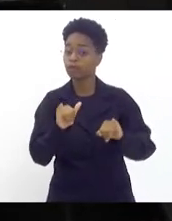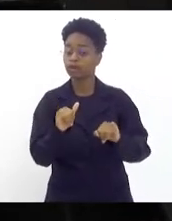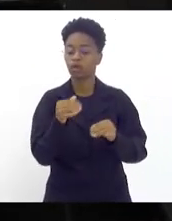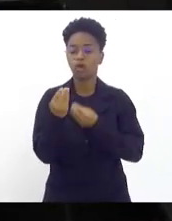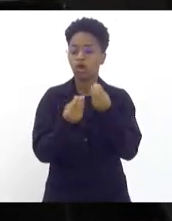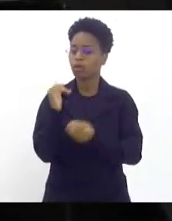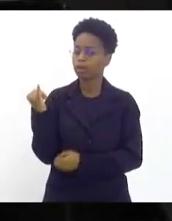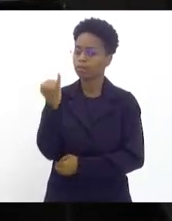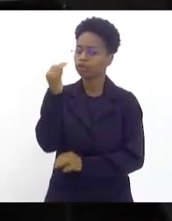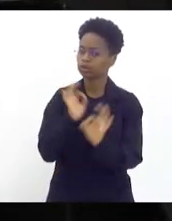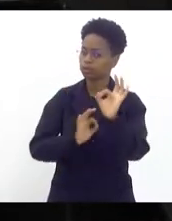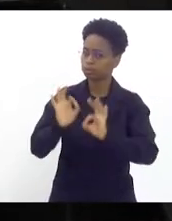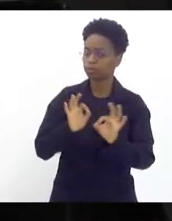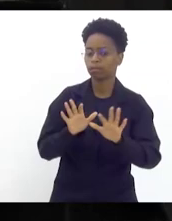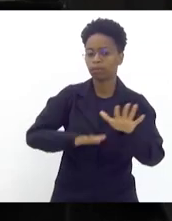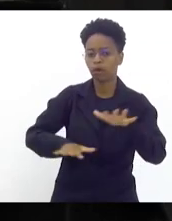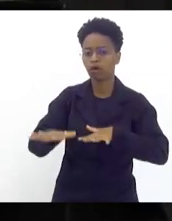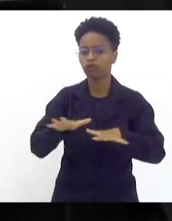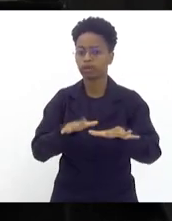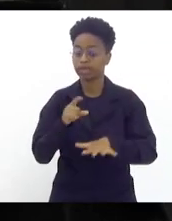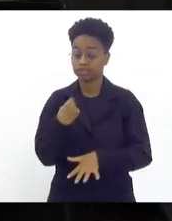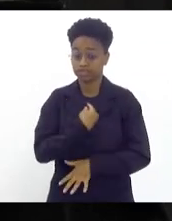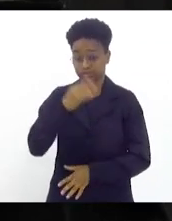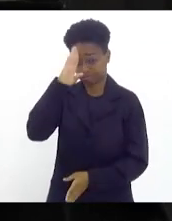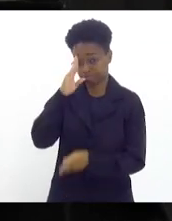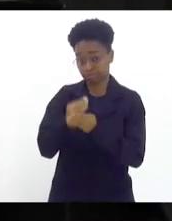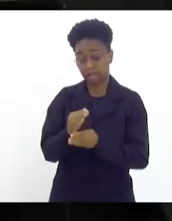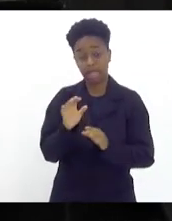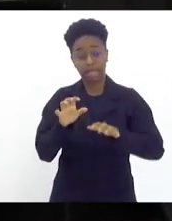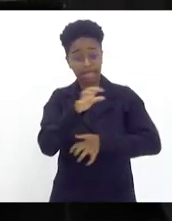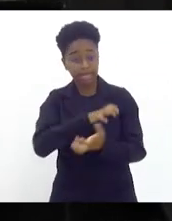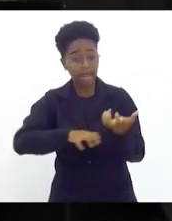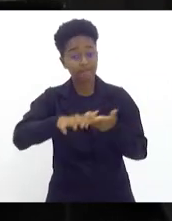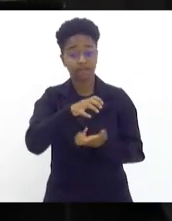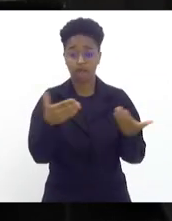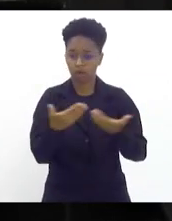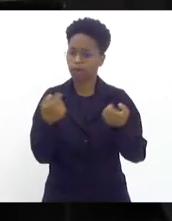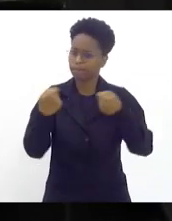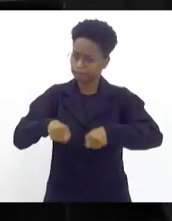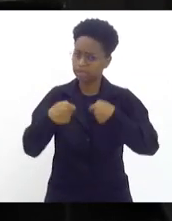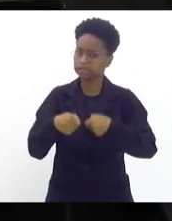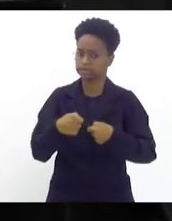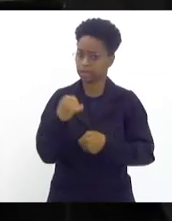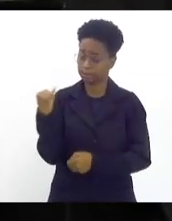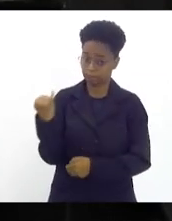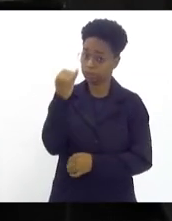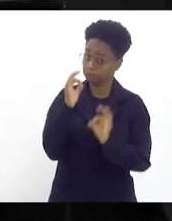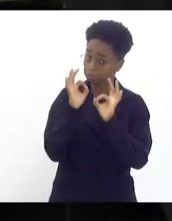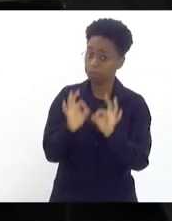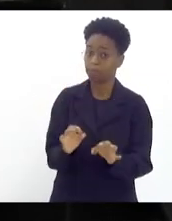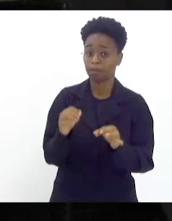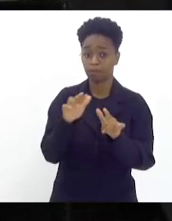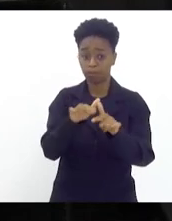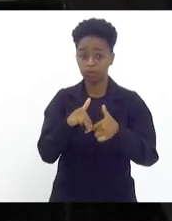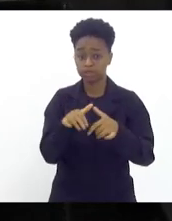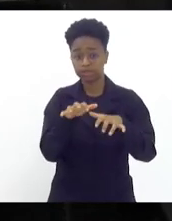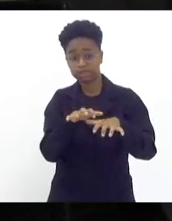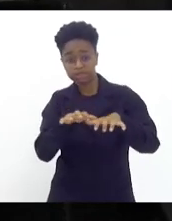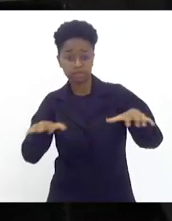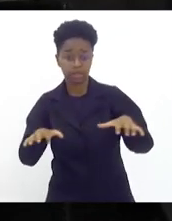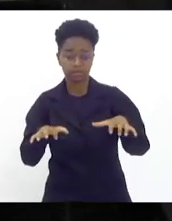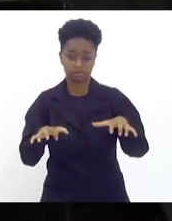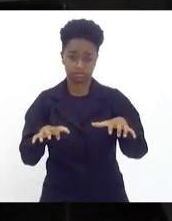dessa mobilização a gente entende que a greve nesse momento se faz importante por conta da segregação